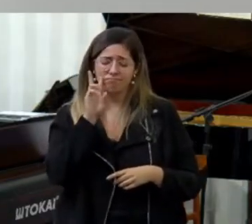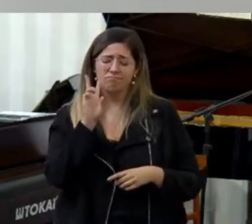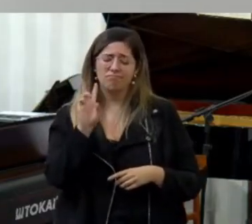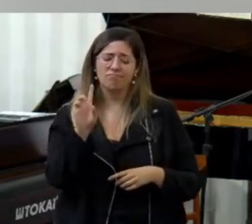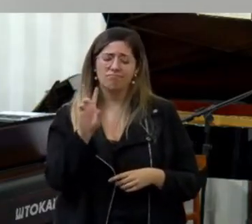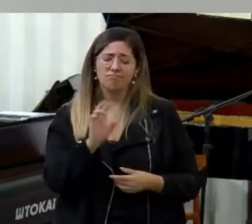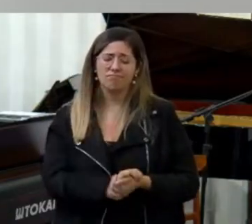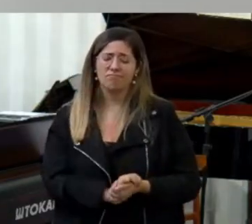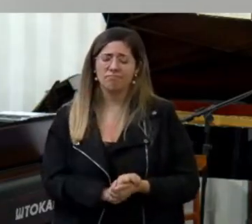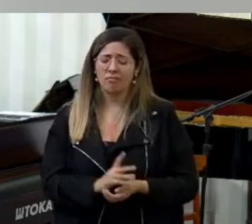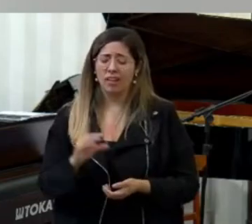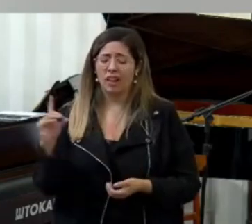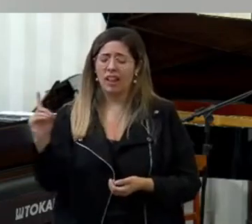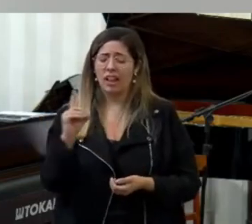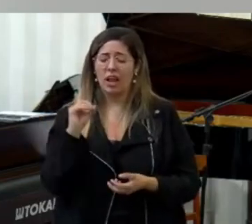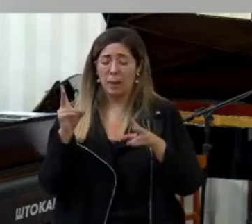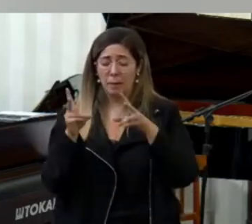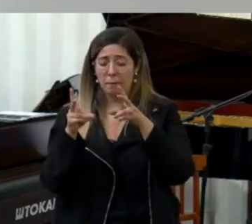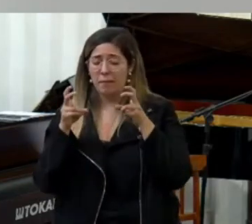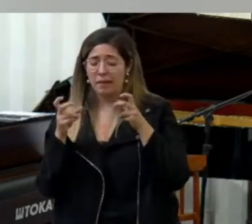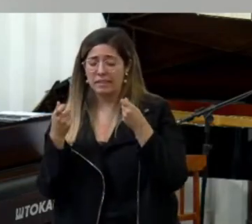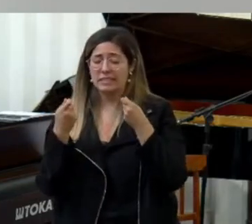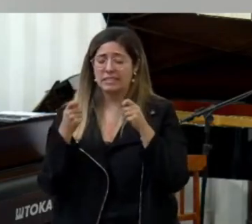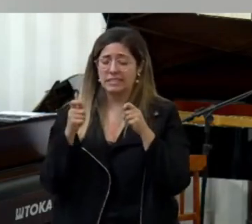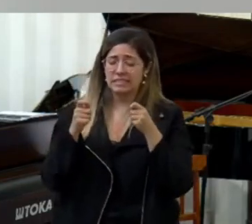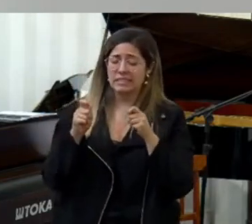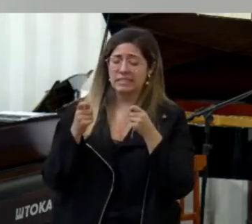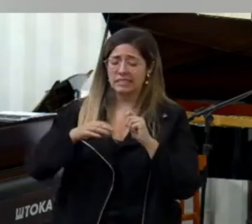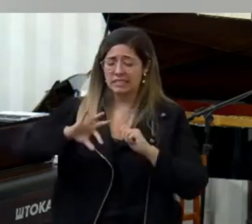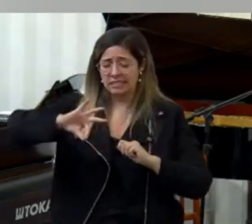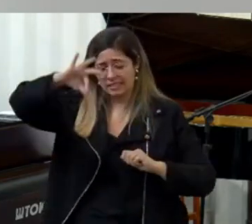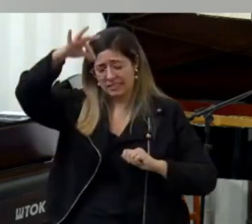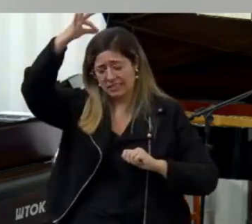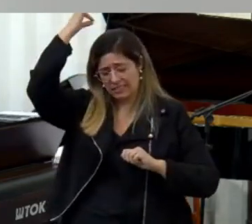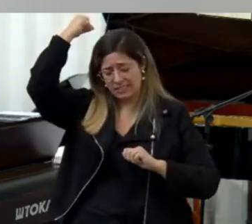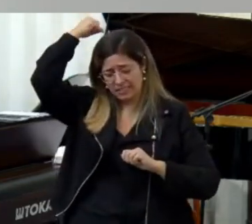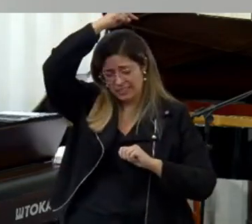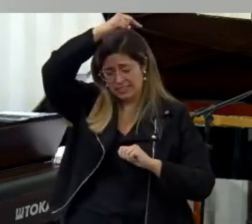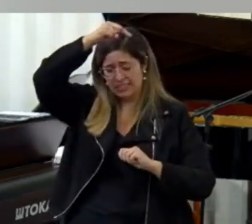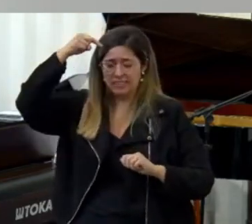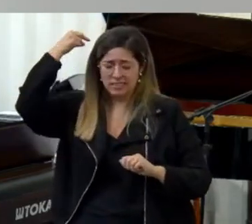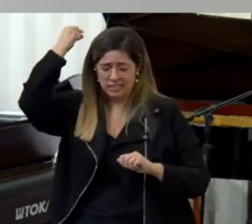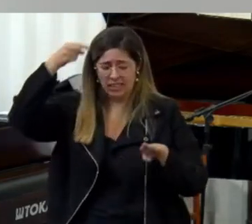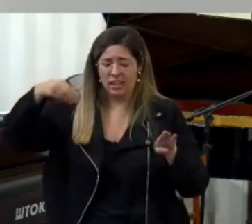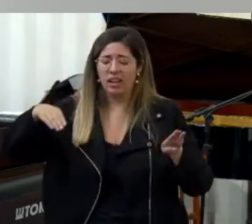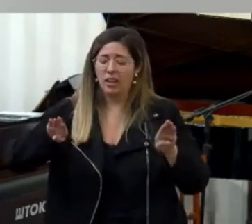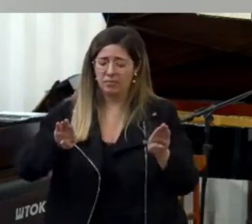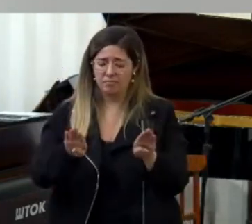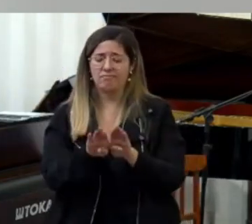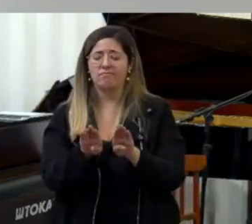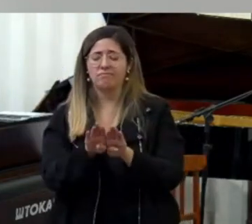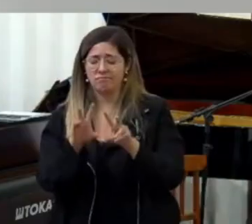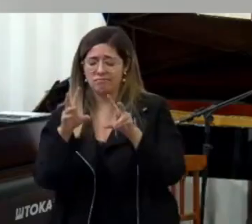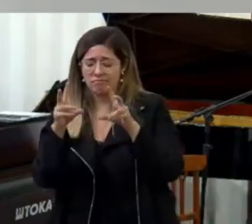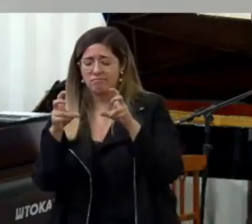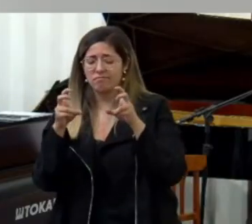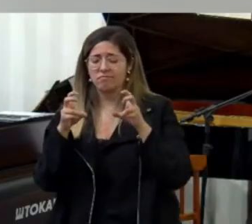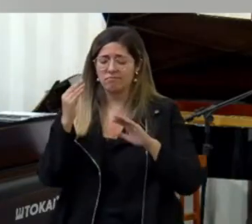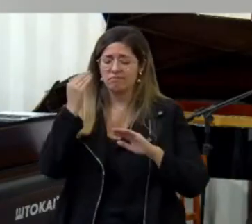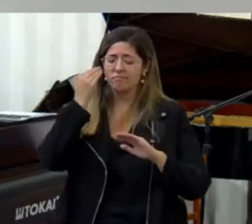que Davi percebeu que eu precise do Espírito Santo para também ver,